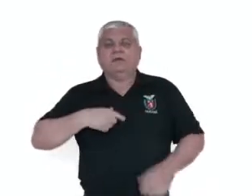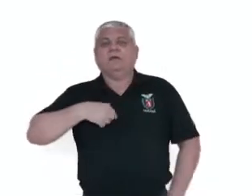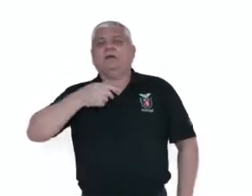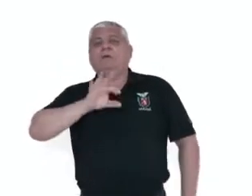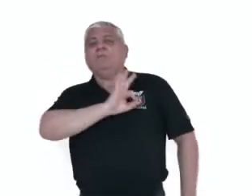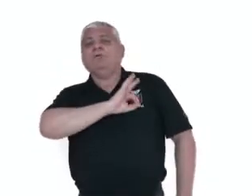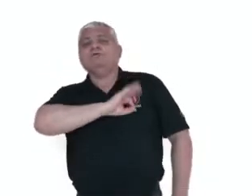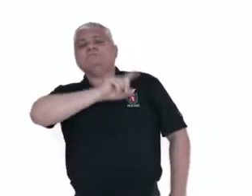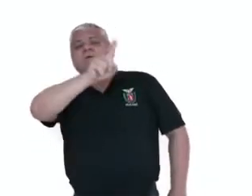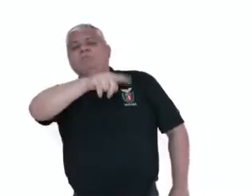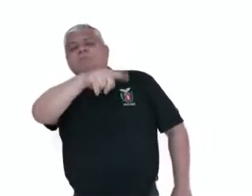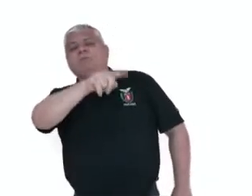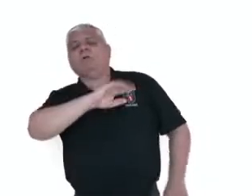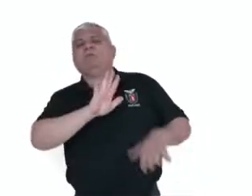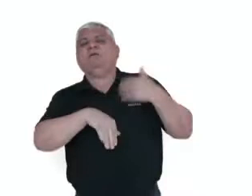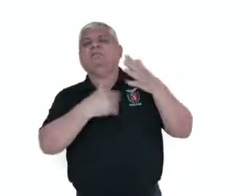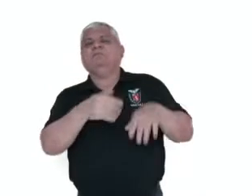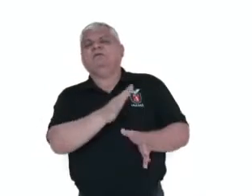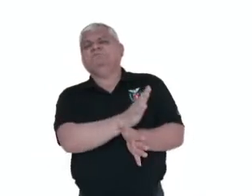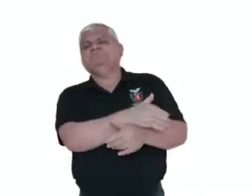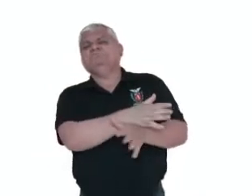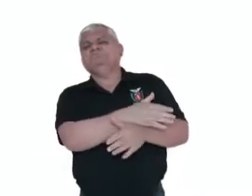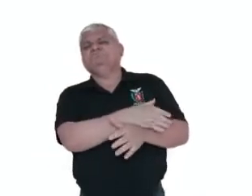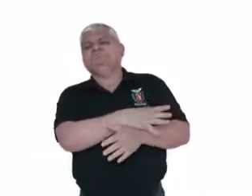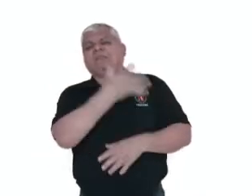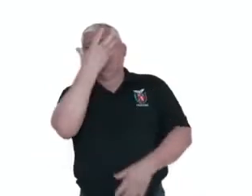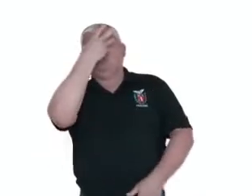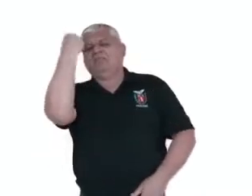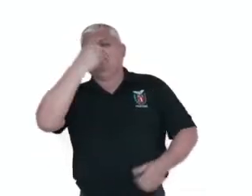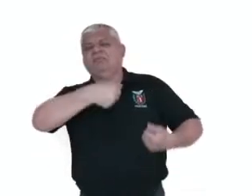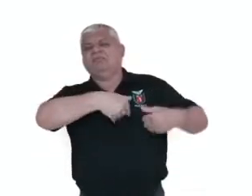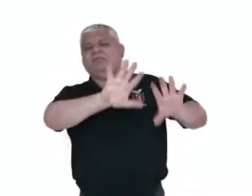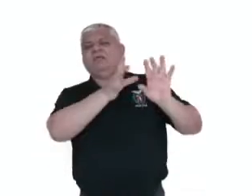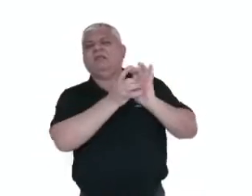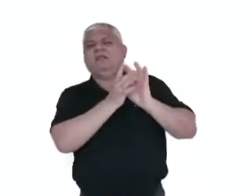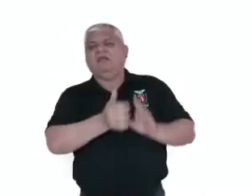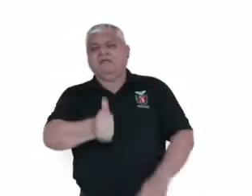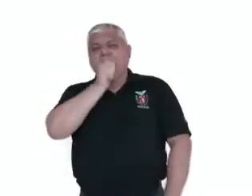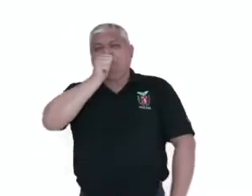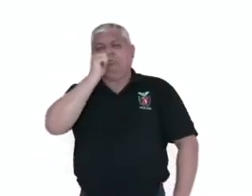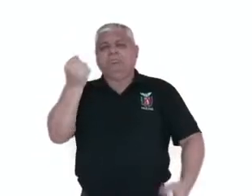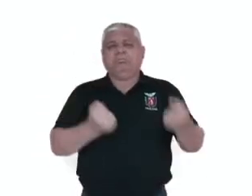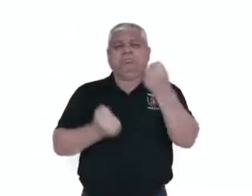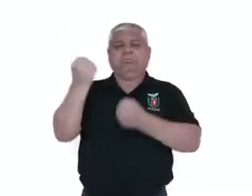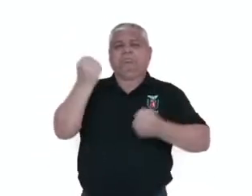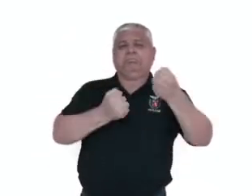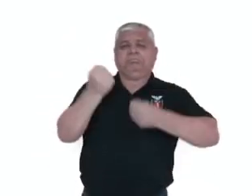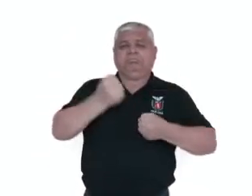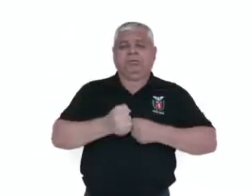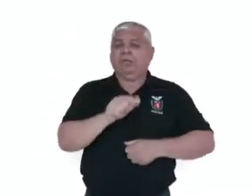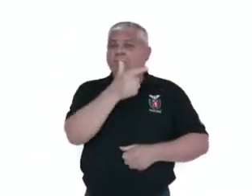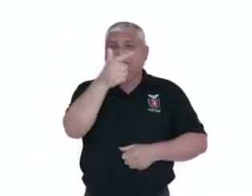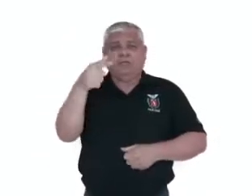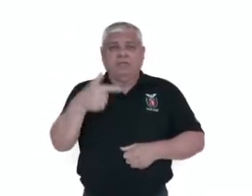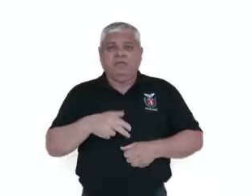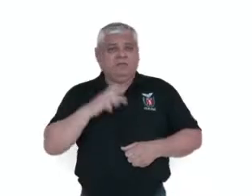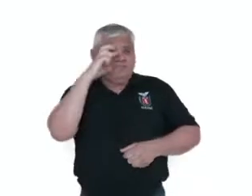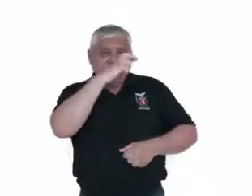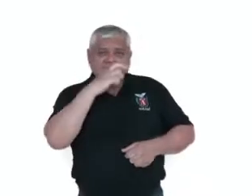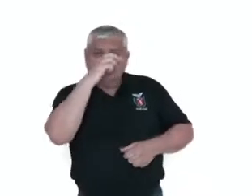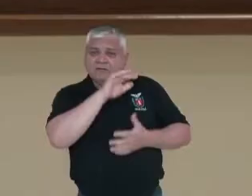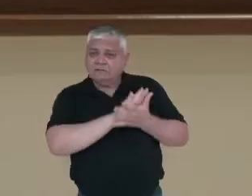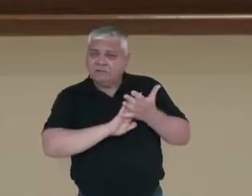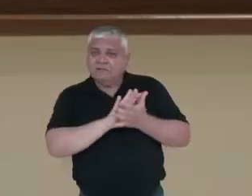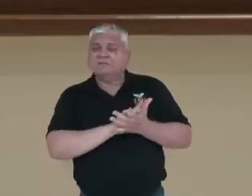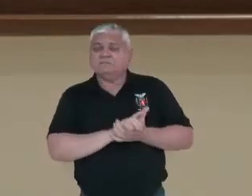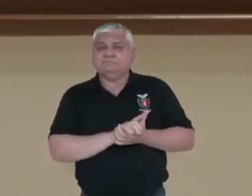barulho, mas depois de algum tempo, tudo volta ao que era antes. Não há fiscalização para coibir as infrações. Então, esse